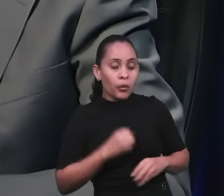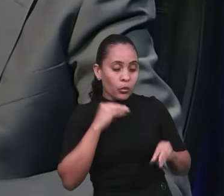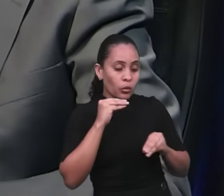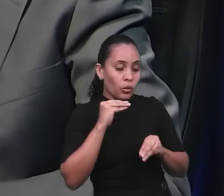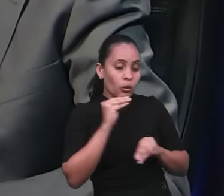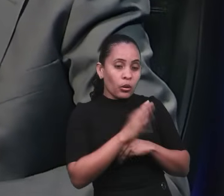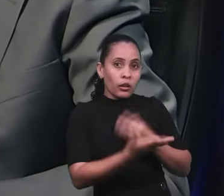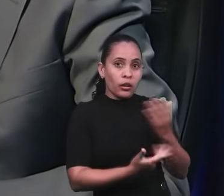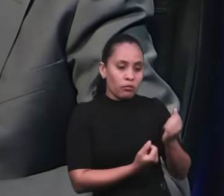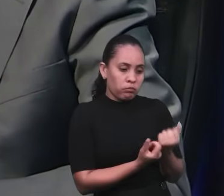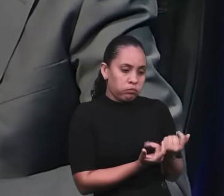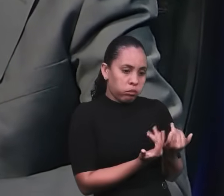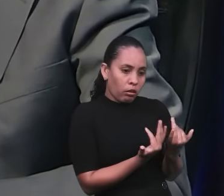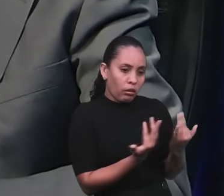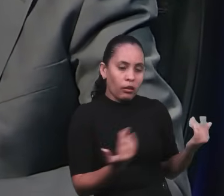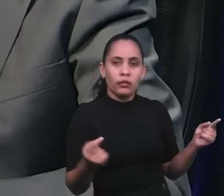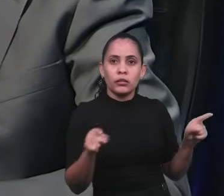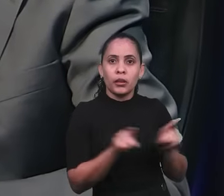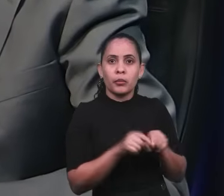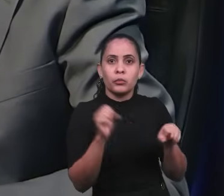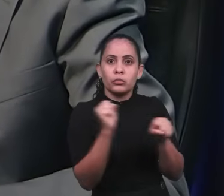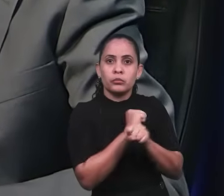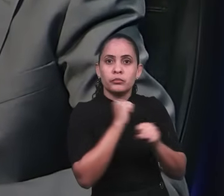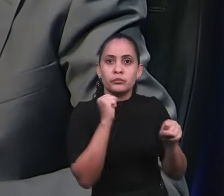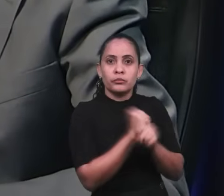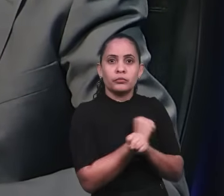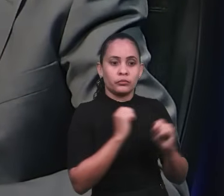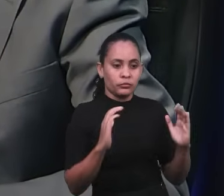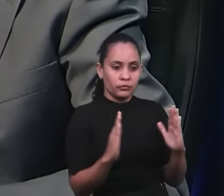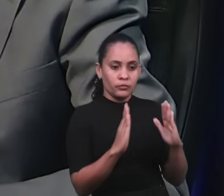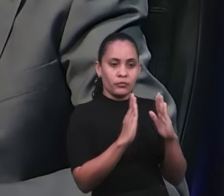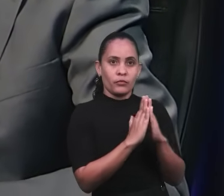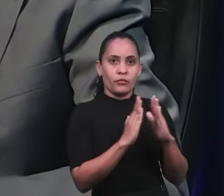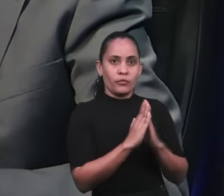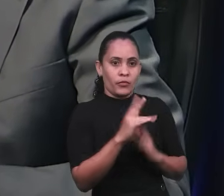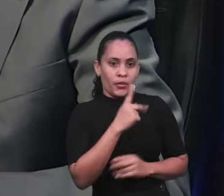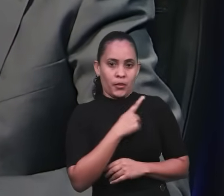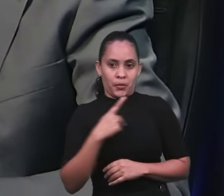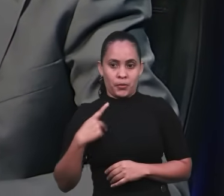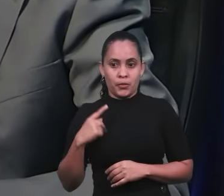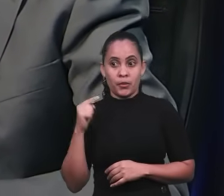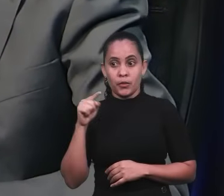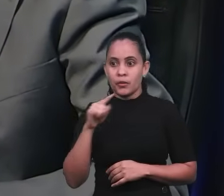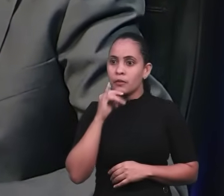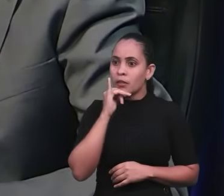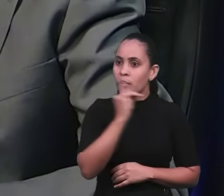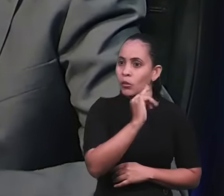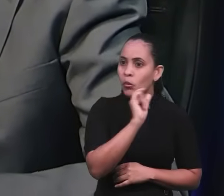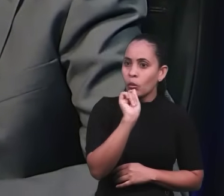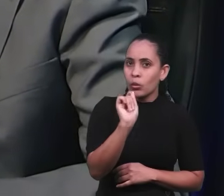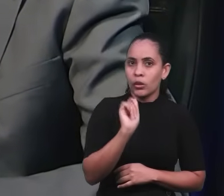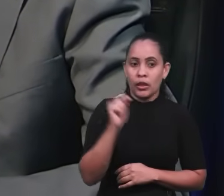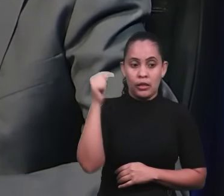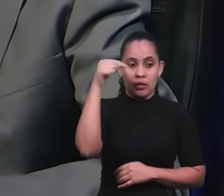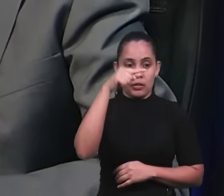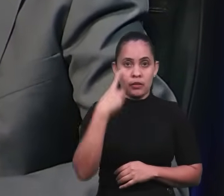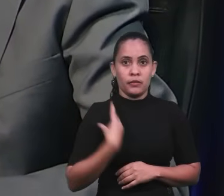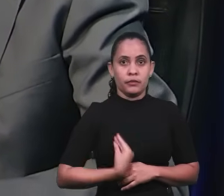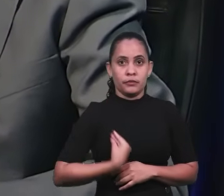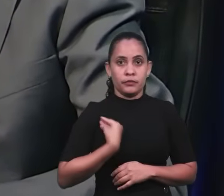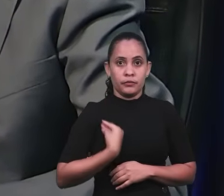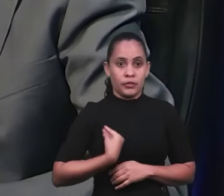na construção de casas. O pastor Kleber fala que as pessoas em Ur moravam